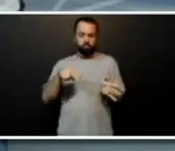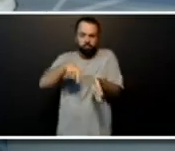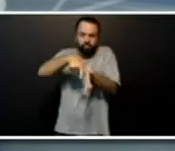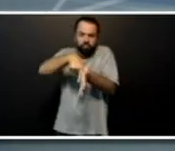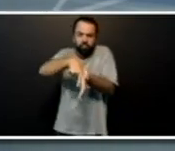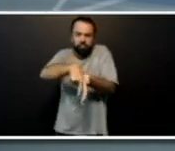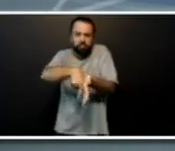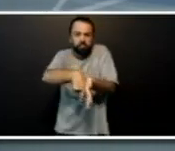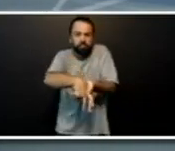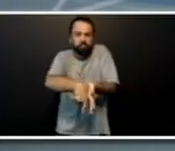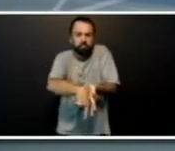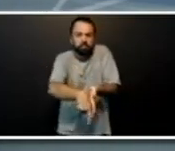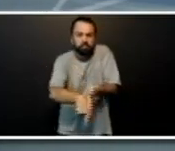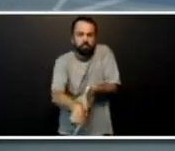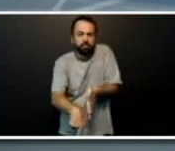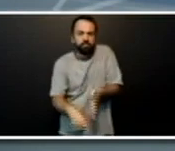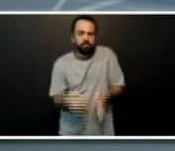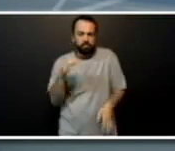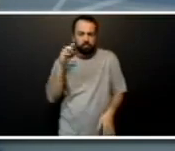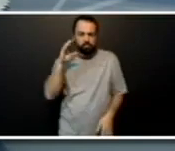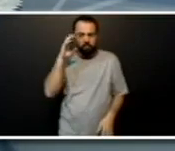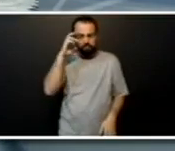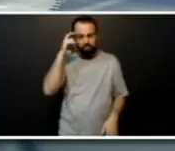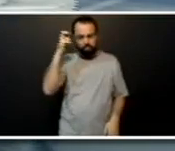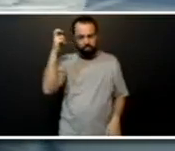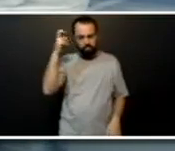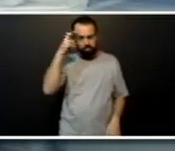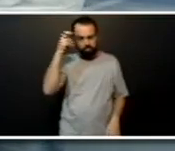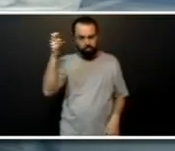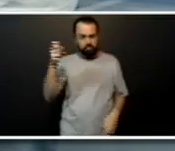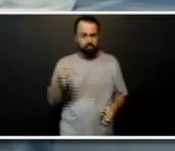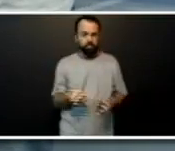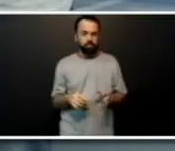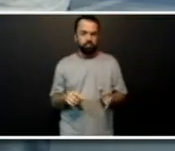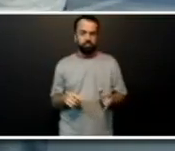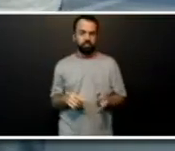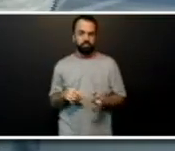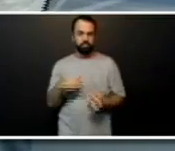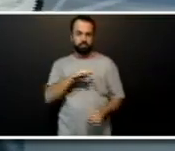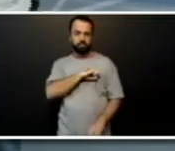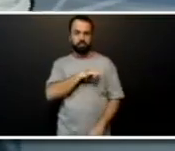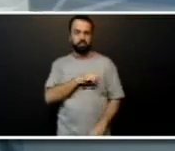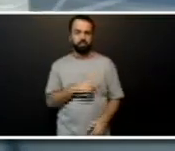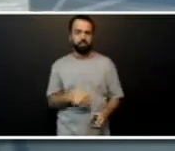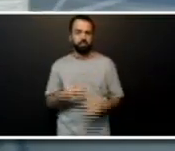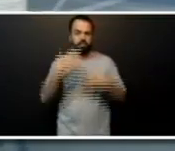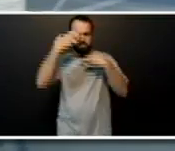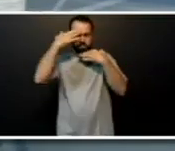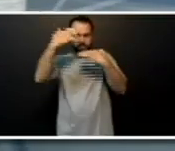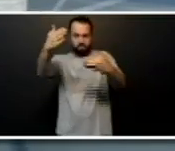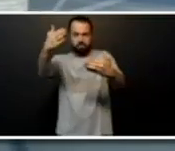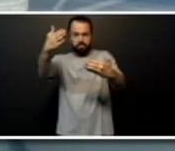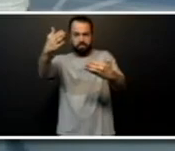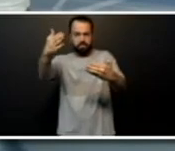aprofundar nosso conhecimento sobre os inteiros. Obrigado pela